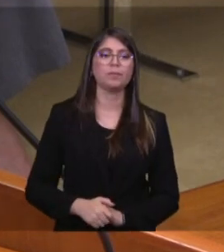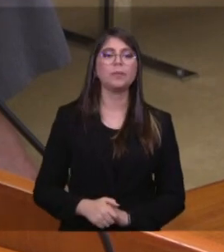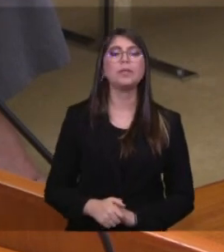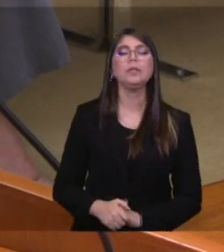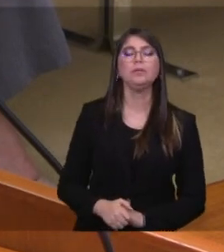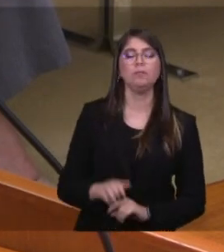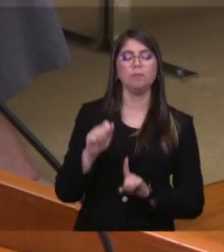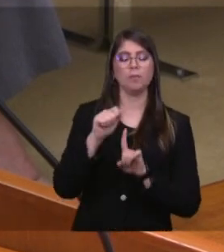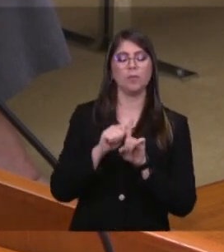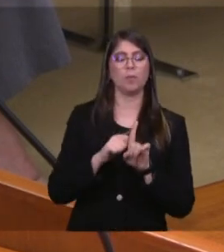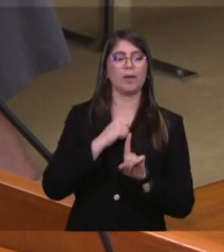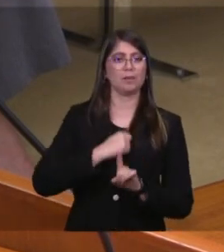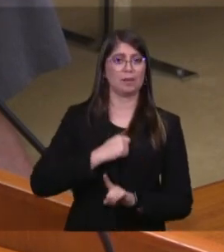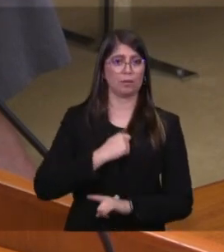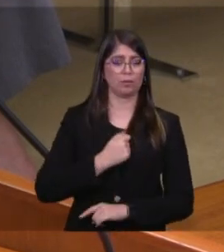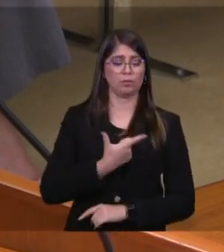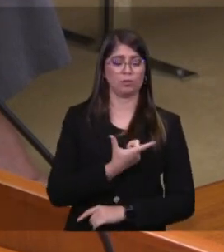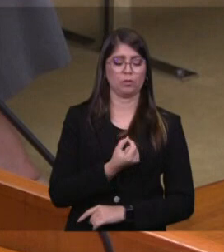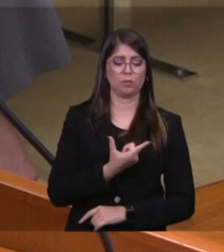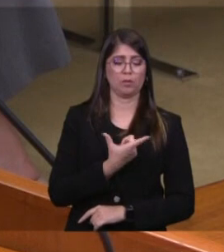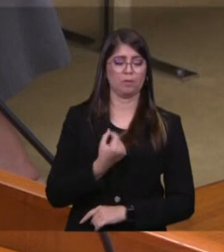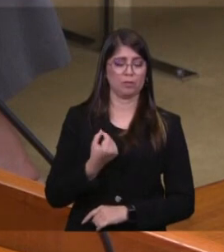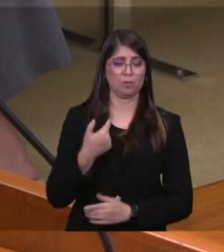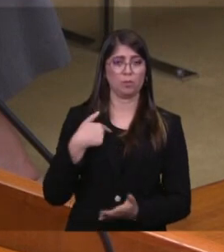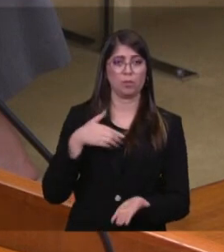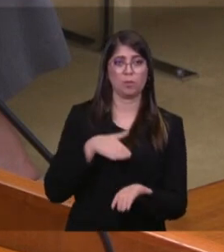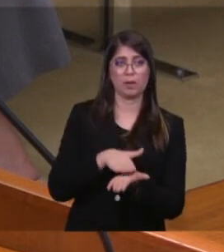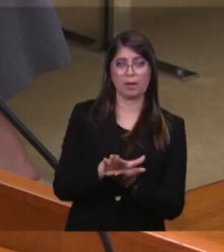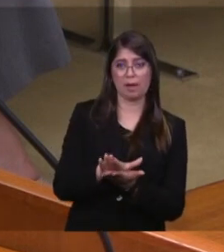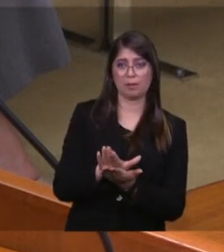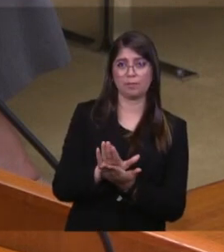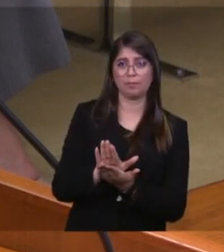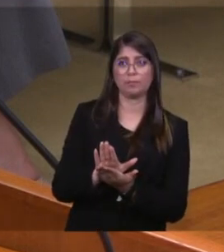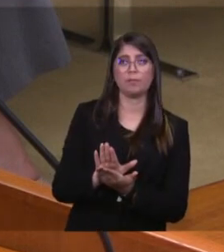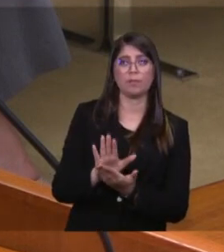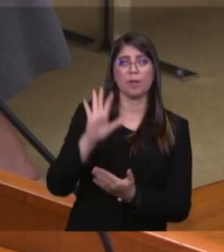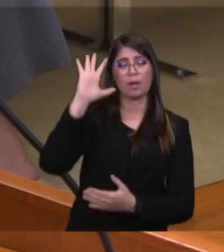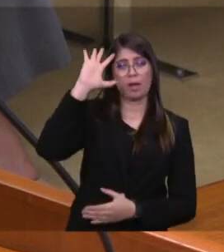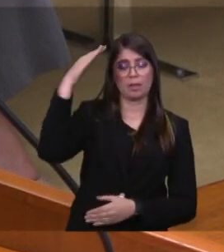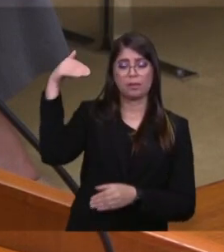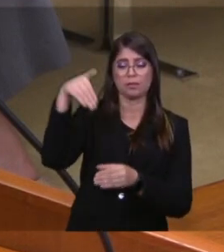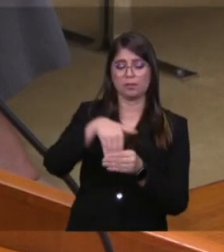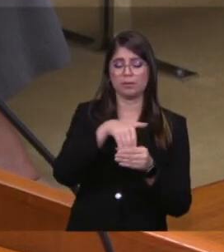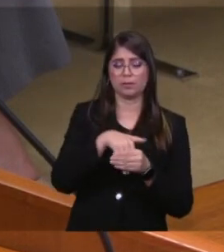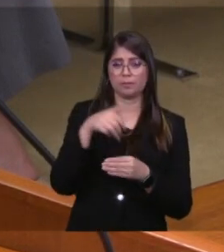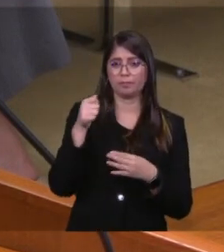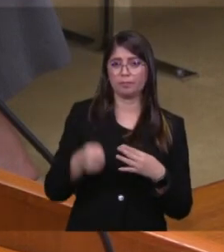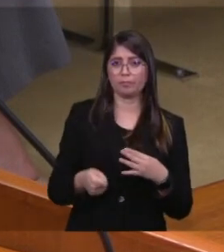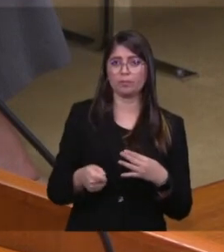Em agosto de 2020, foi publicado o acórdão do STF no RE